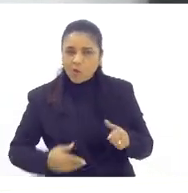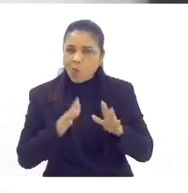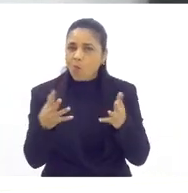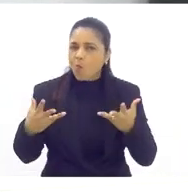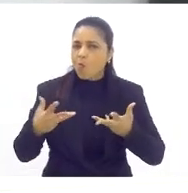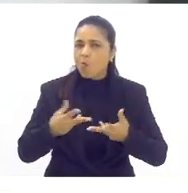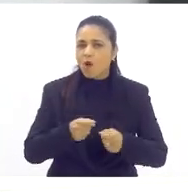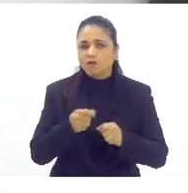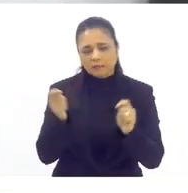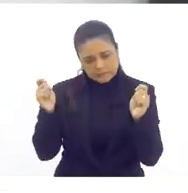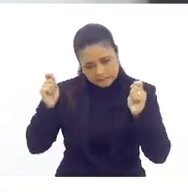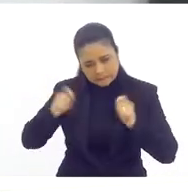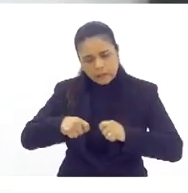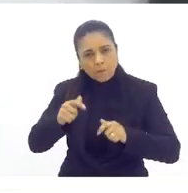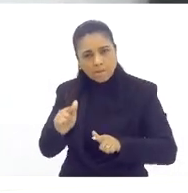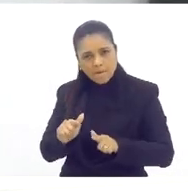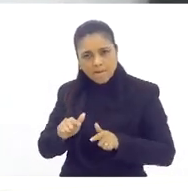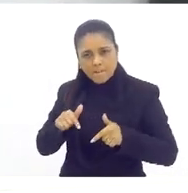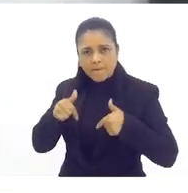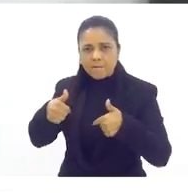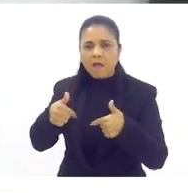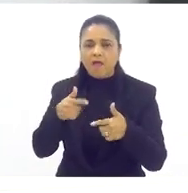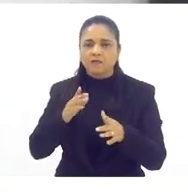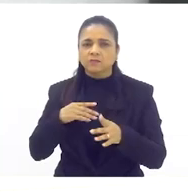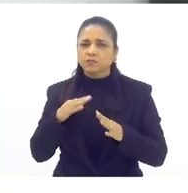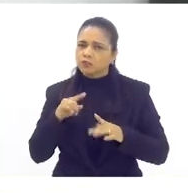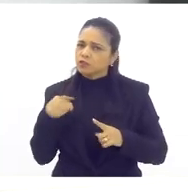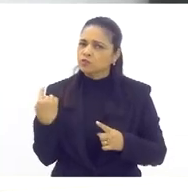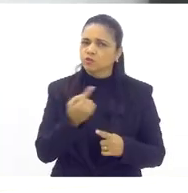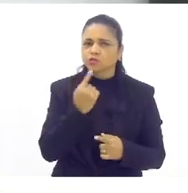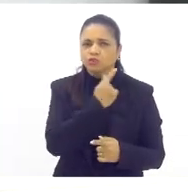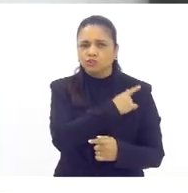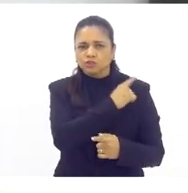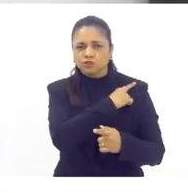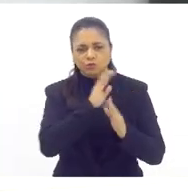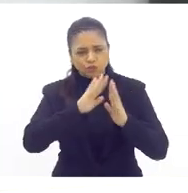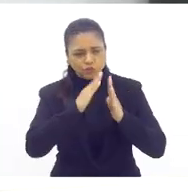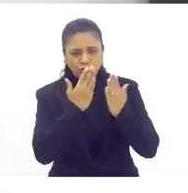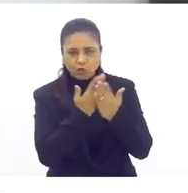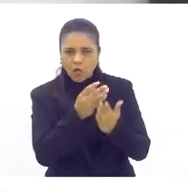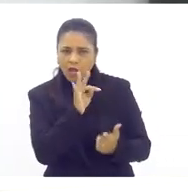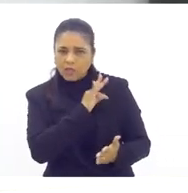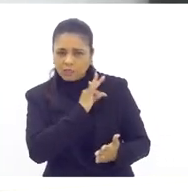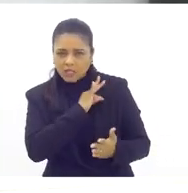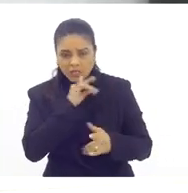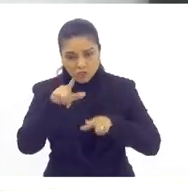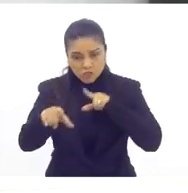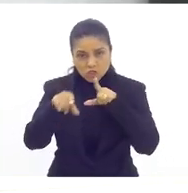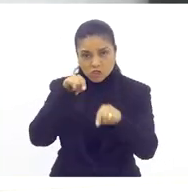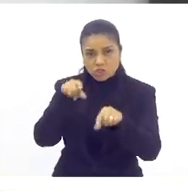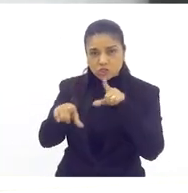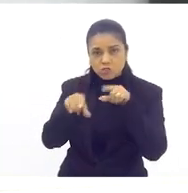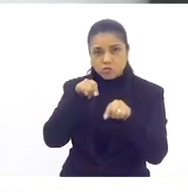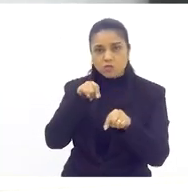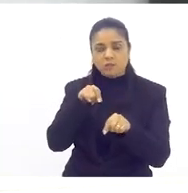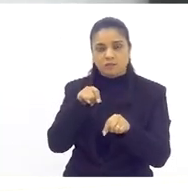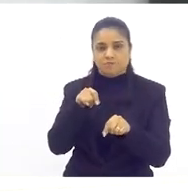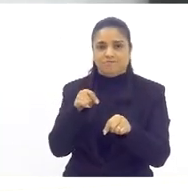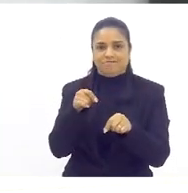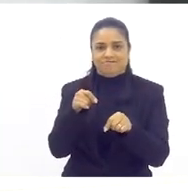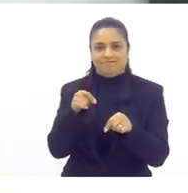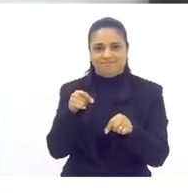competente né Nós gestores das escolas técnicas somos escolhidos pelos nossos pelos nossos pares